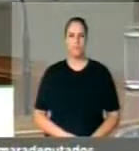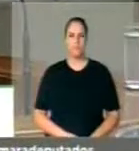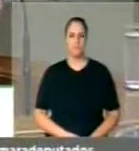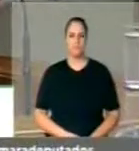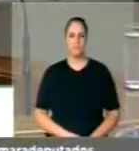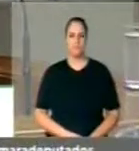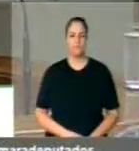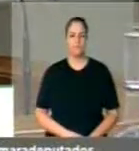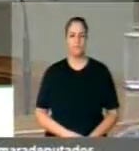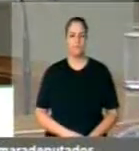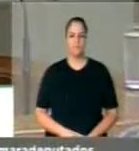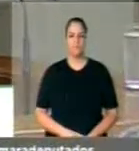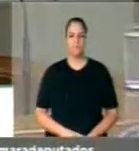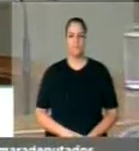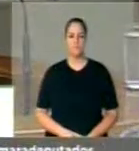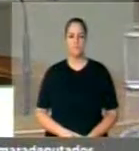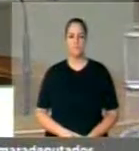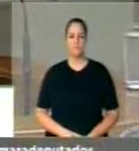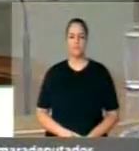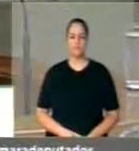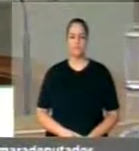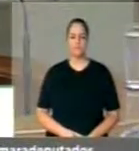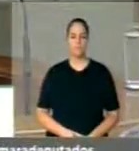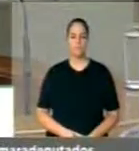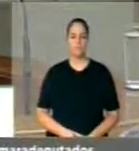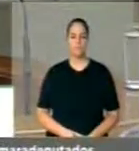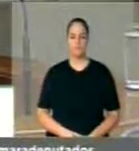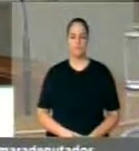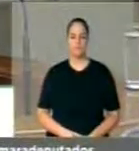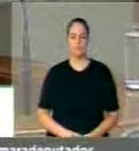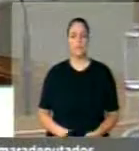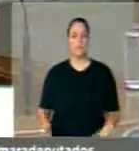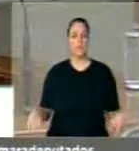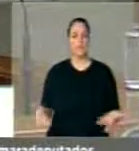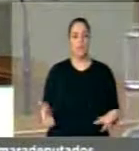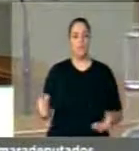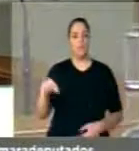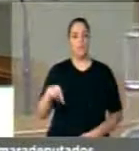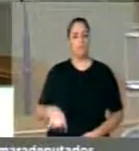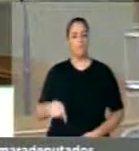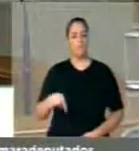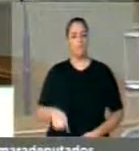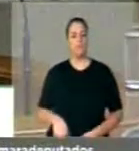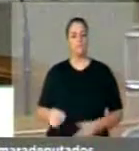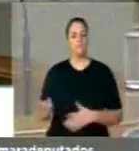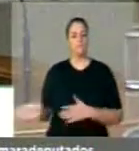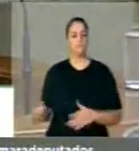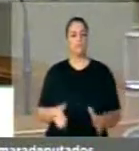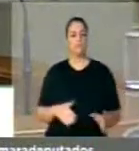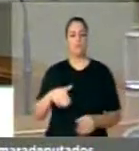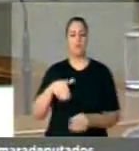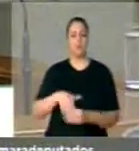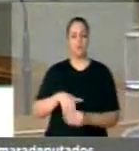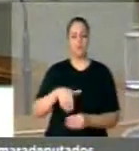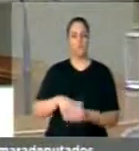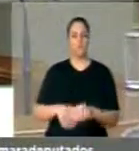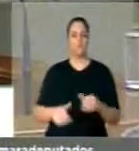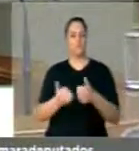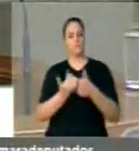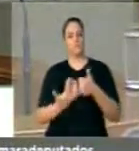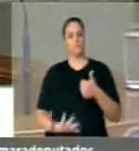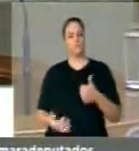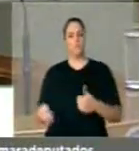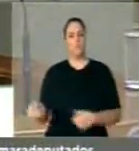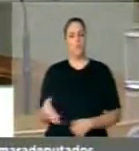A eleição da presidência e mesa diretora da Câmara dos Deputados é um fato